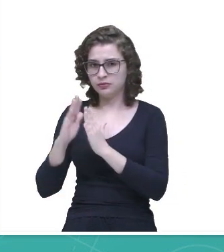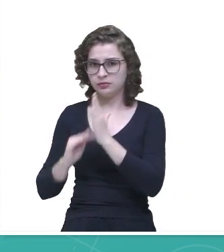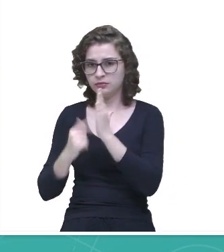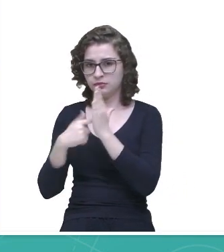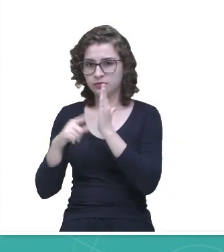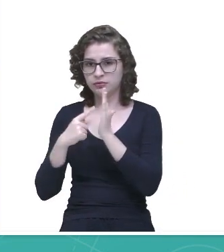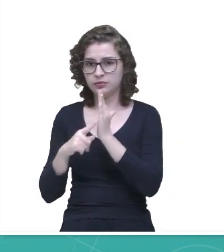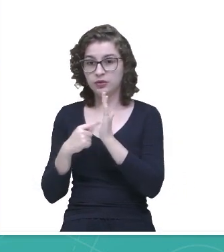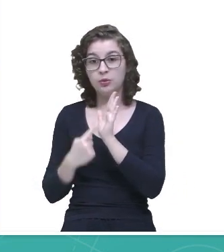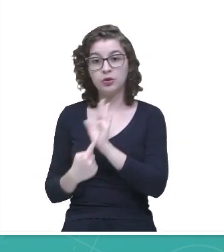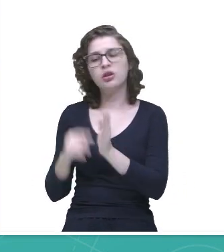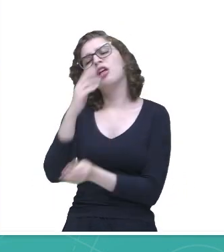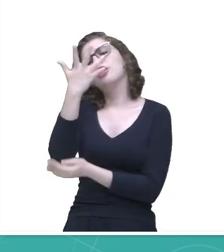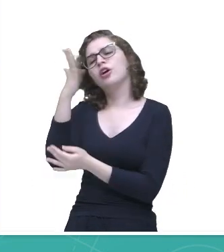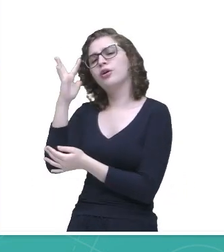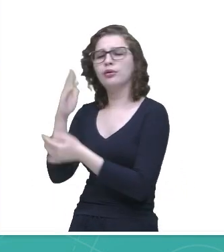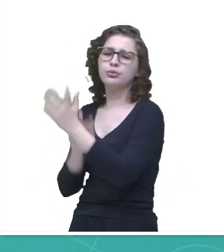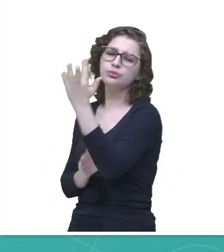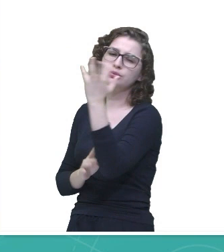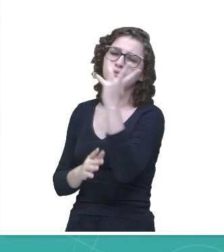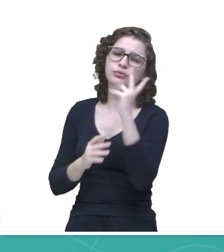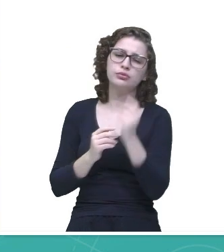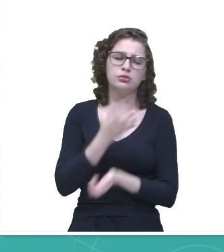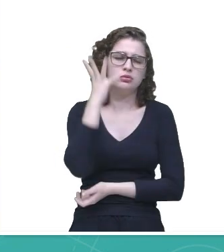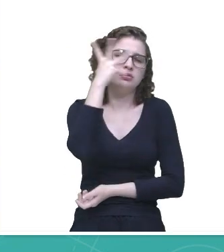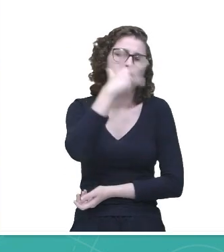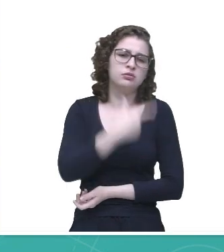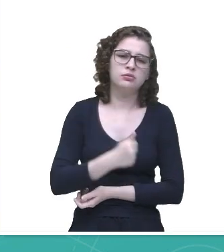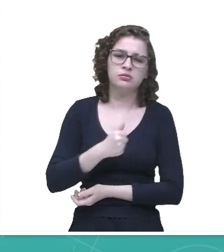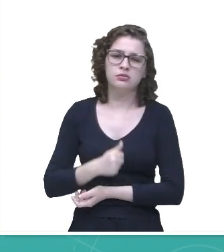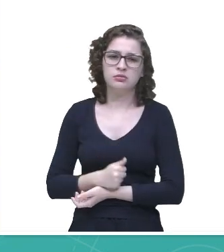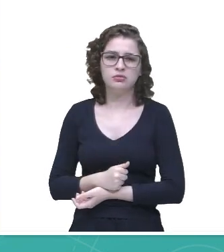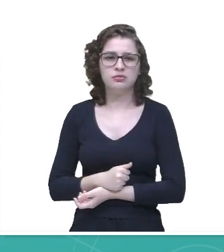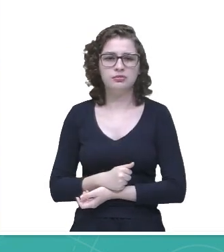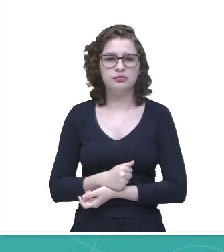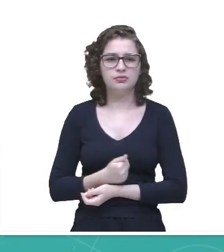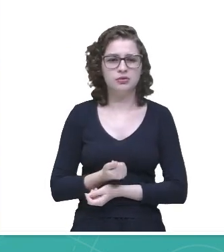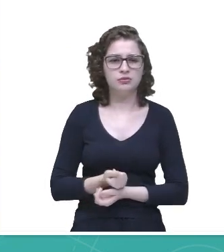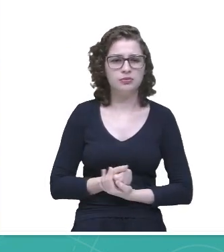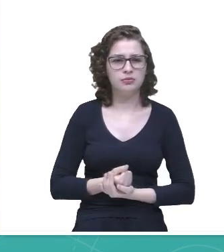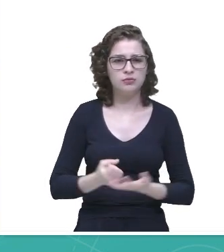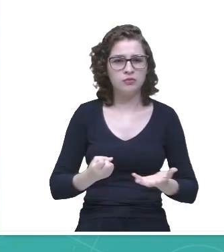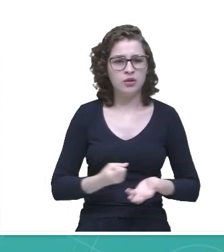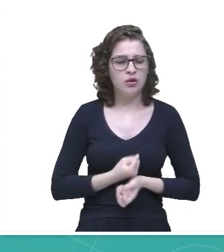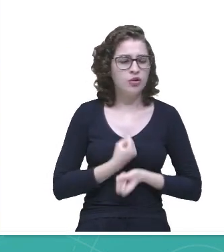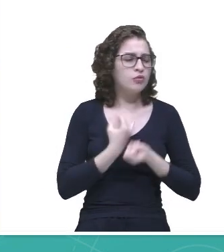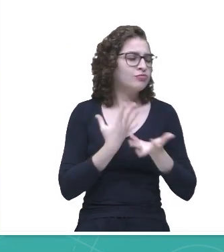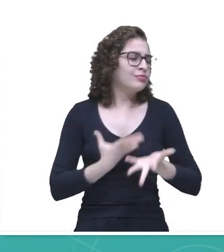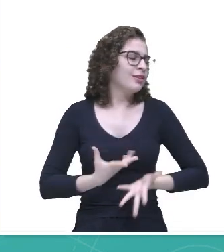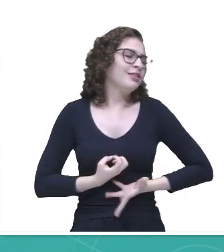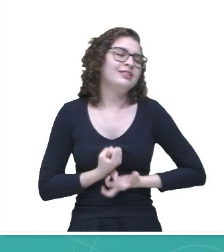questão da natureza, do belo, não é? Trazendo alegria, trabalhando as cores mais alegres,